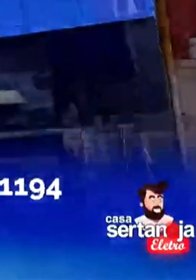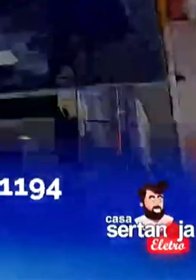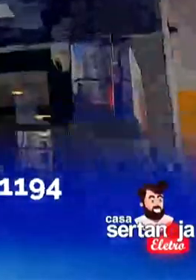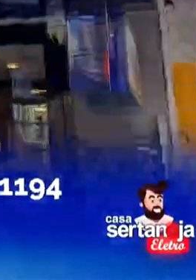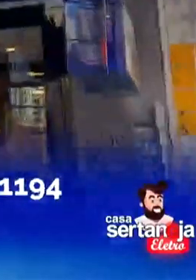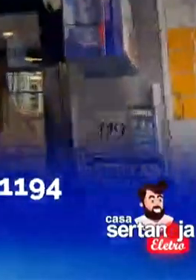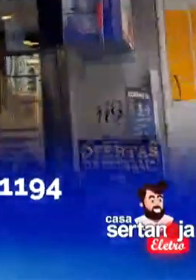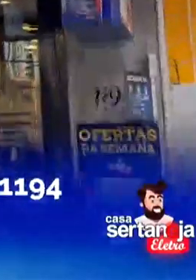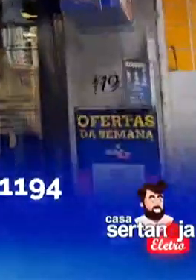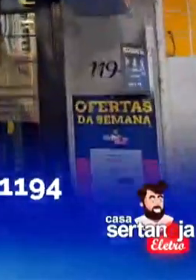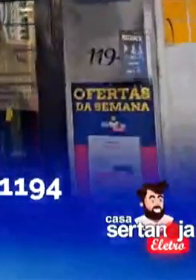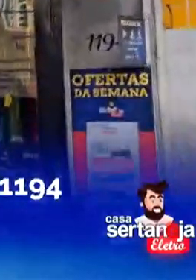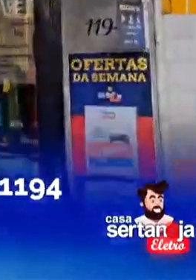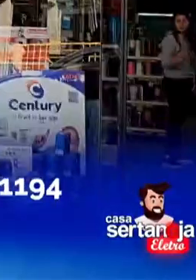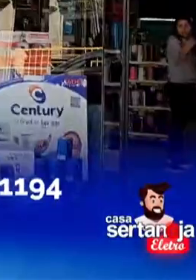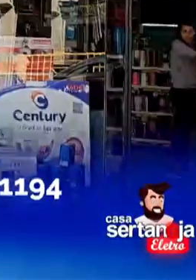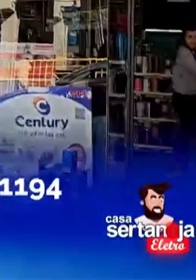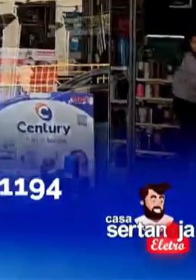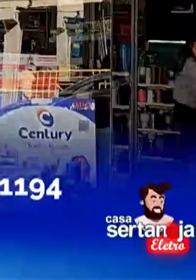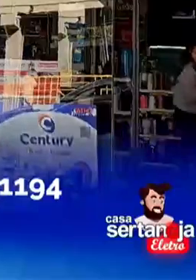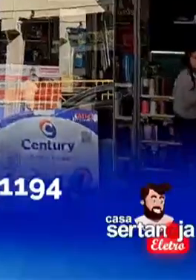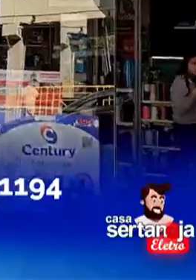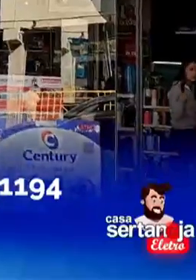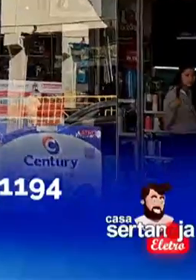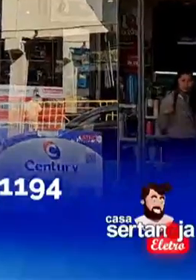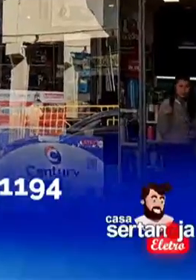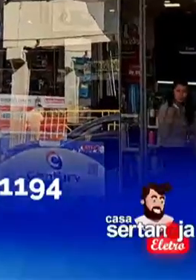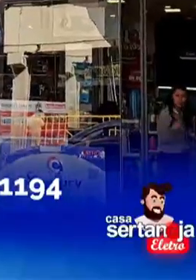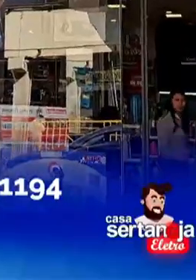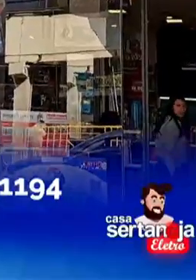ou compre pelo nosso atendimento online